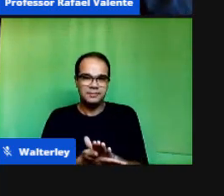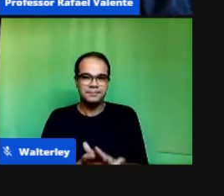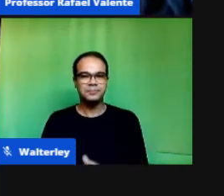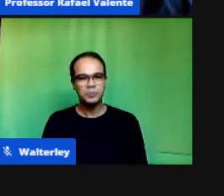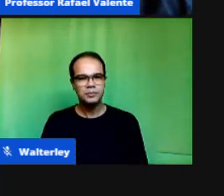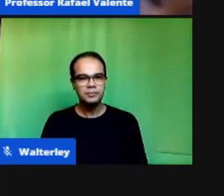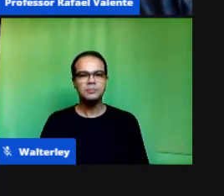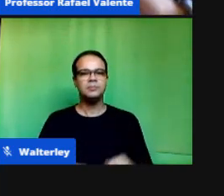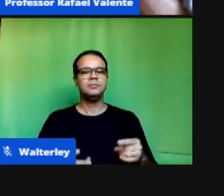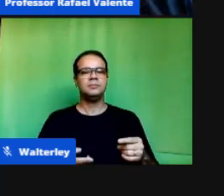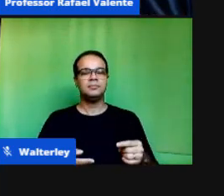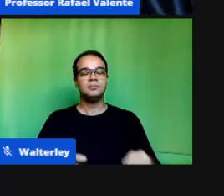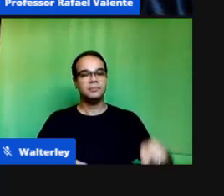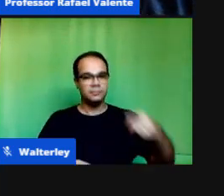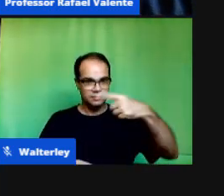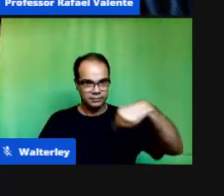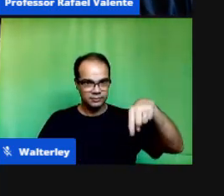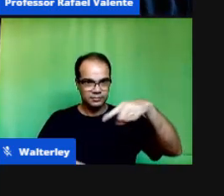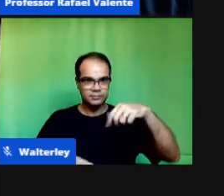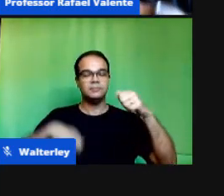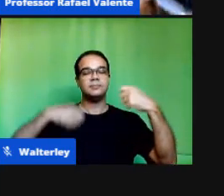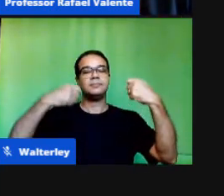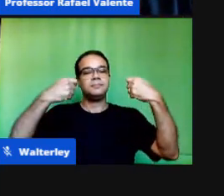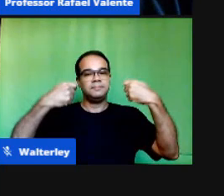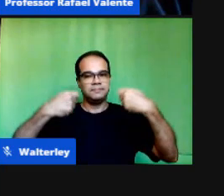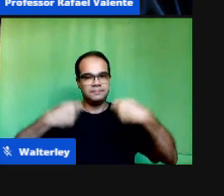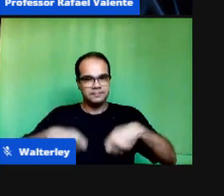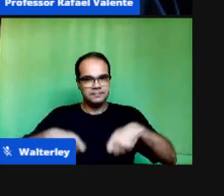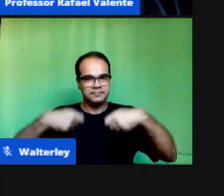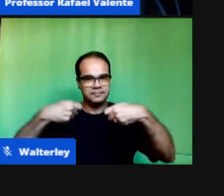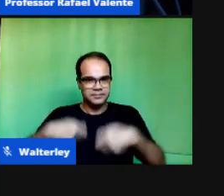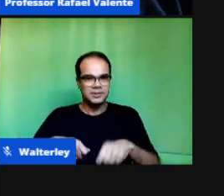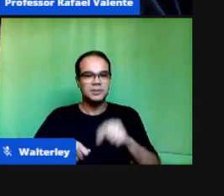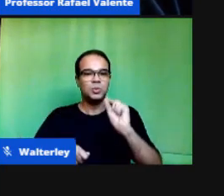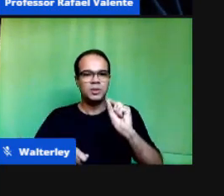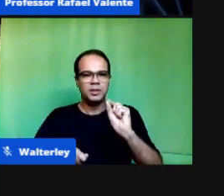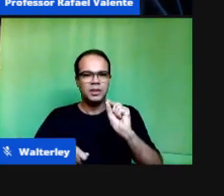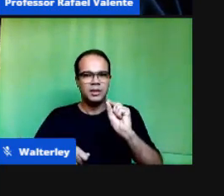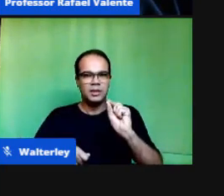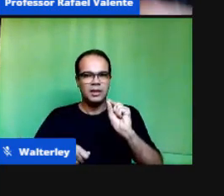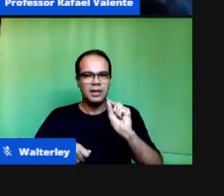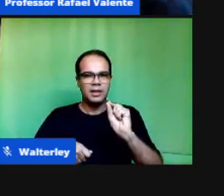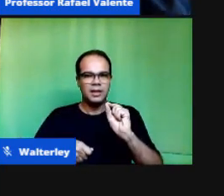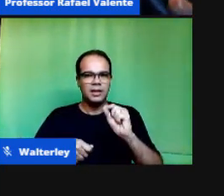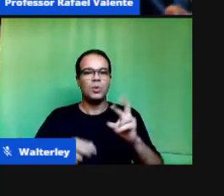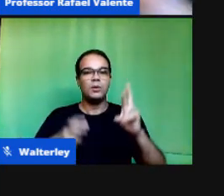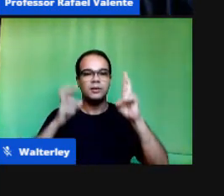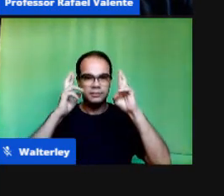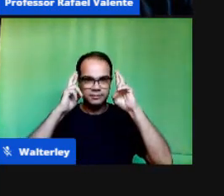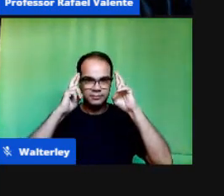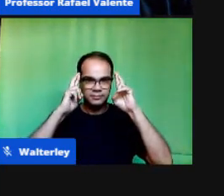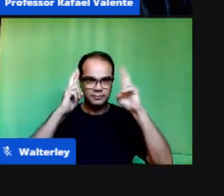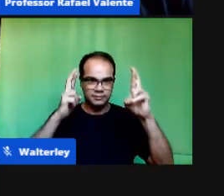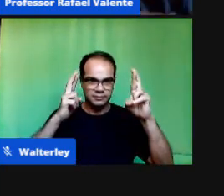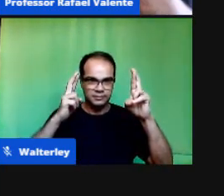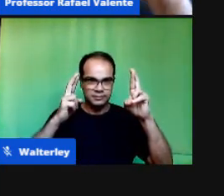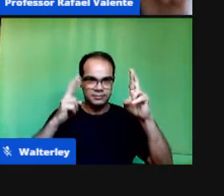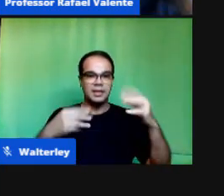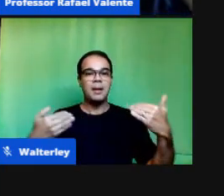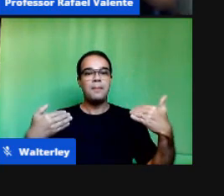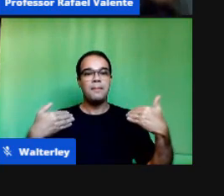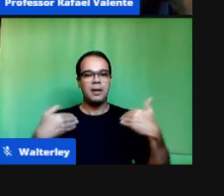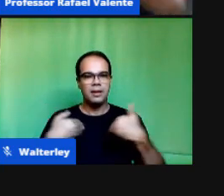Assuma a responsabilidade das suas ações e pare de terceirizar culpas. Isso faz com que a gente